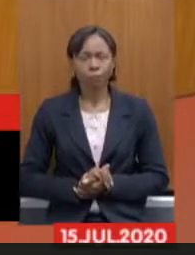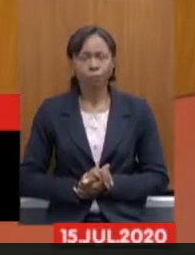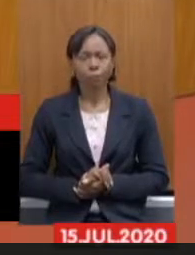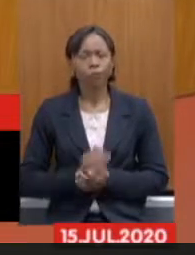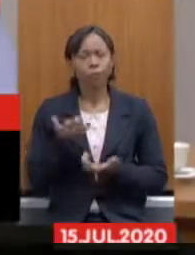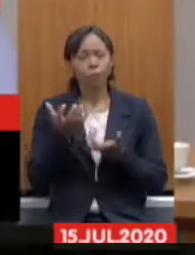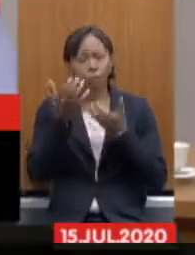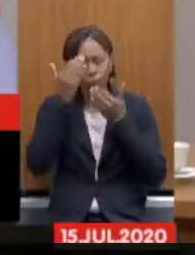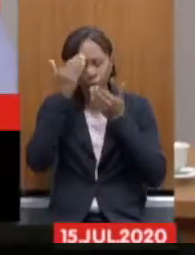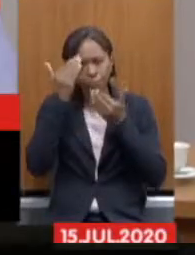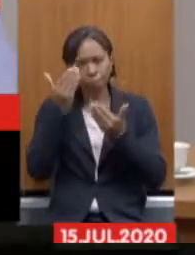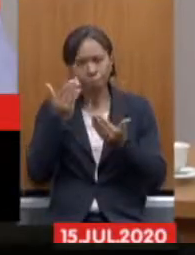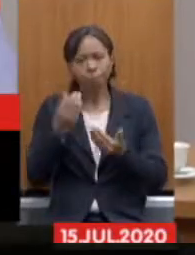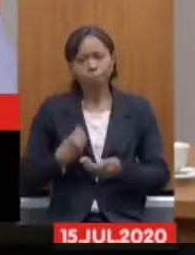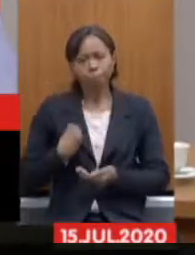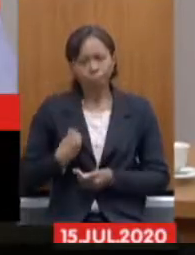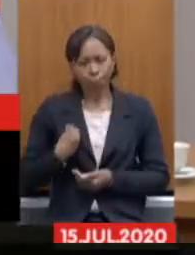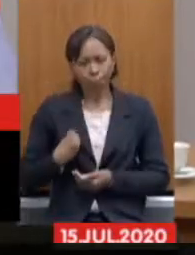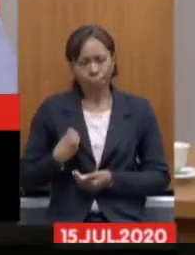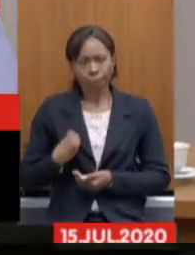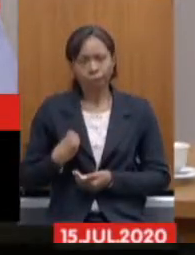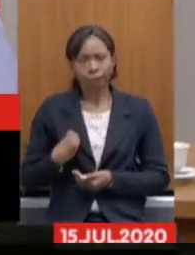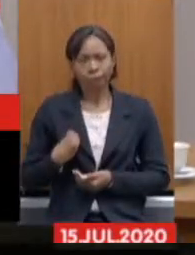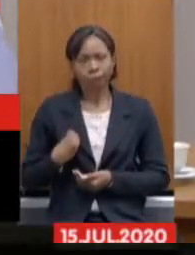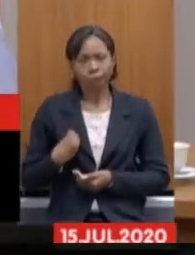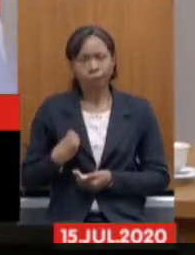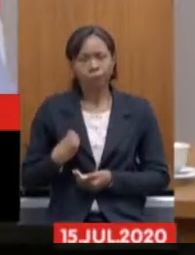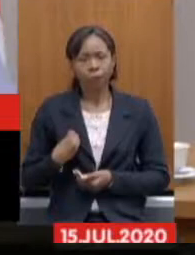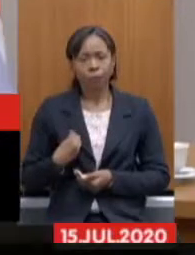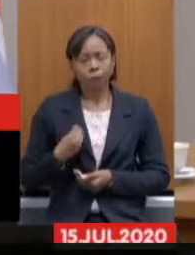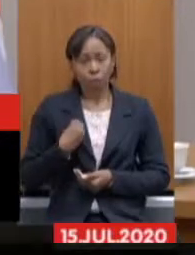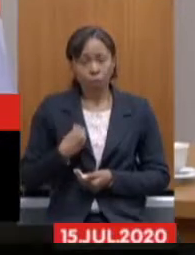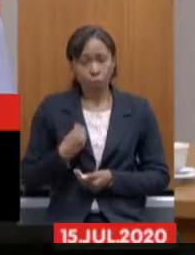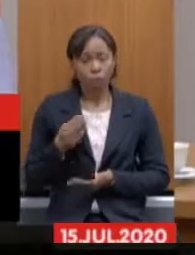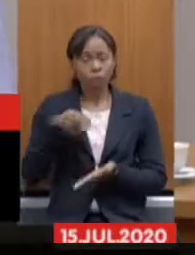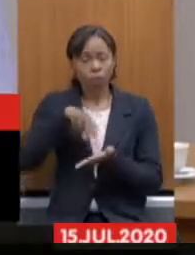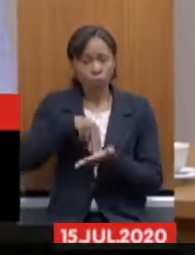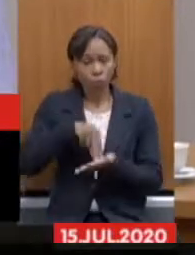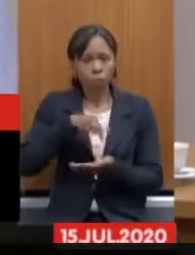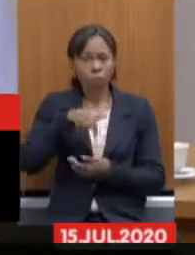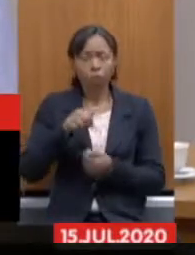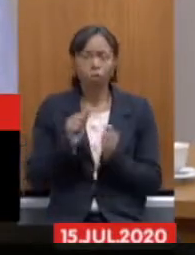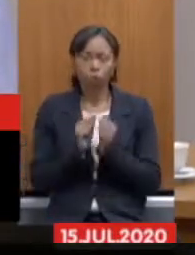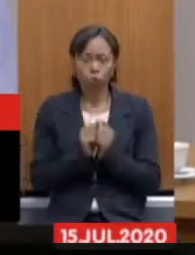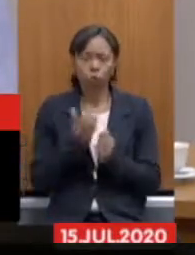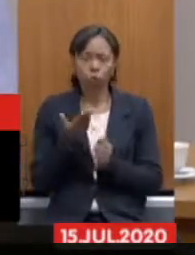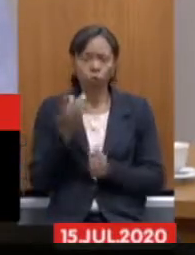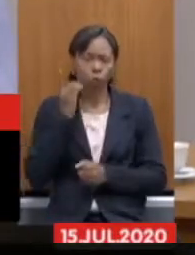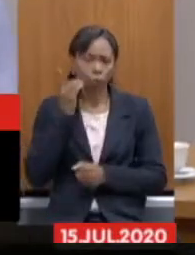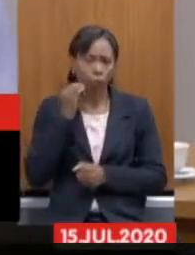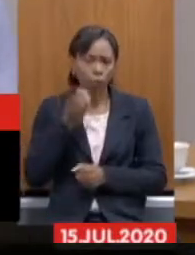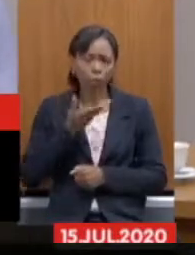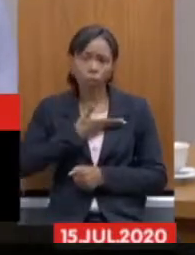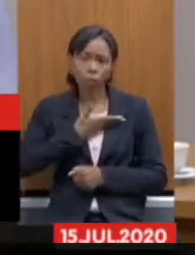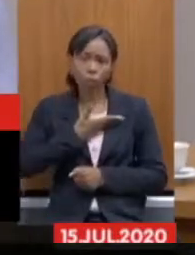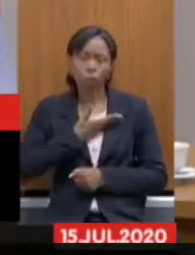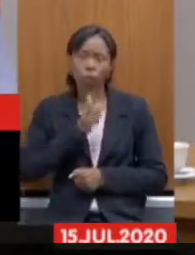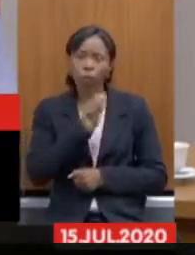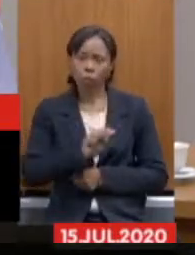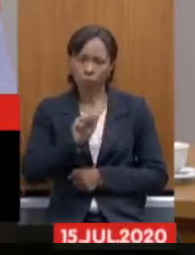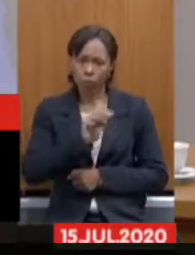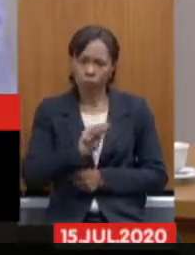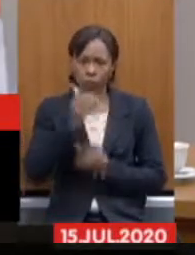e eu quero agradecer a presença a participação aqui tratados e as colegas e associação